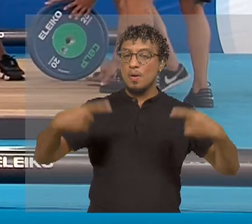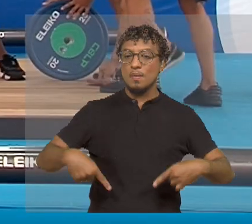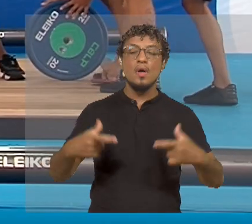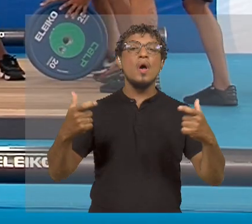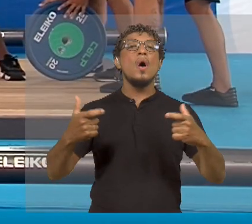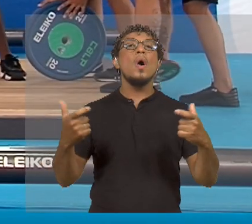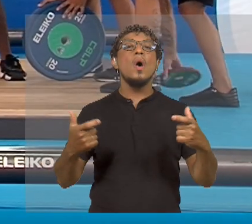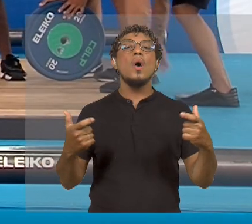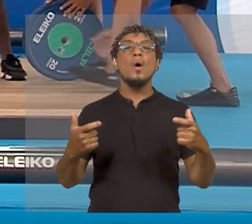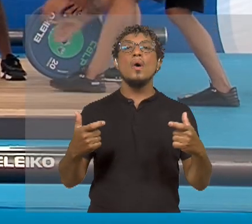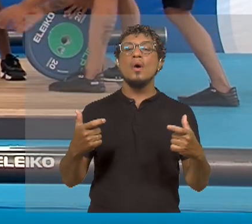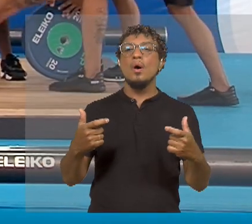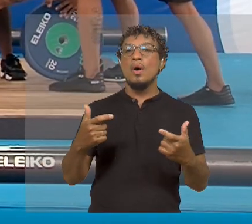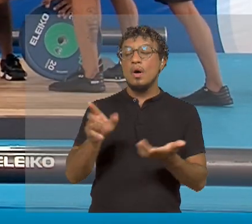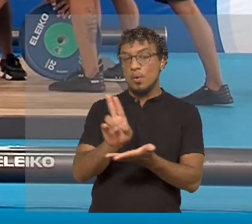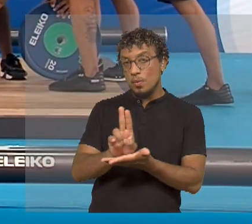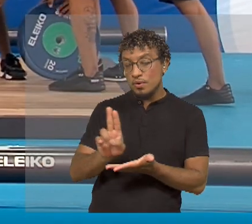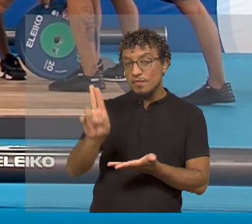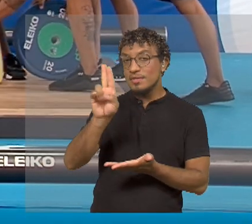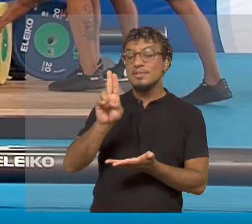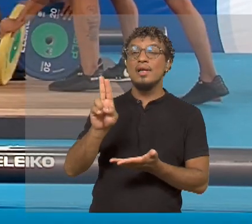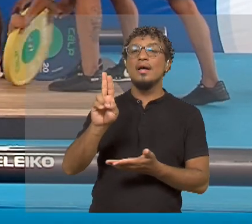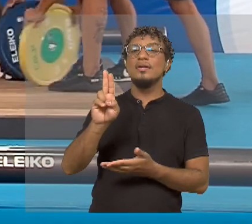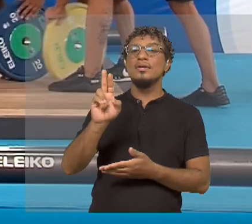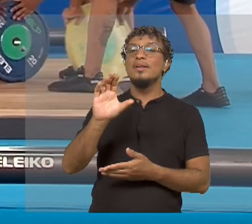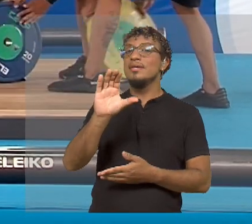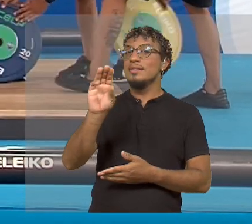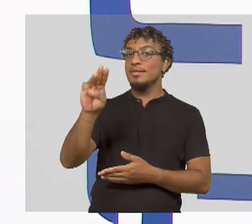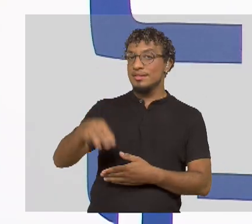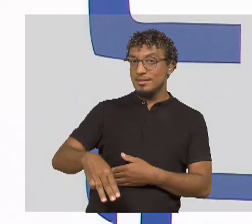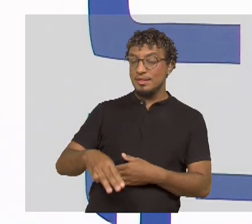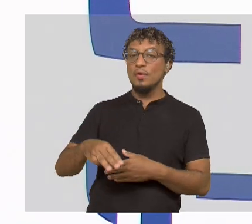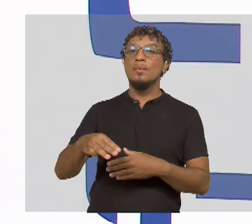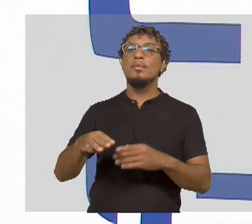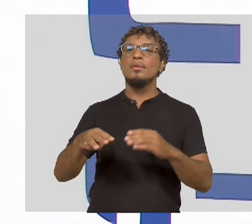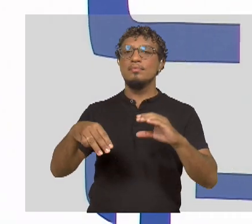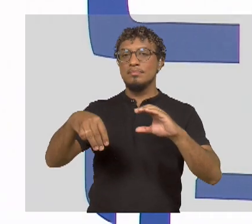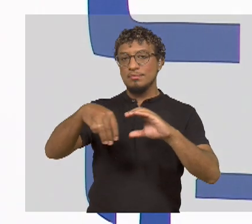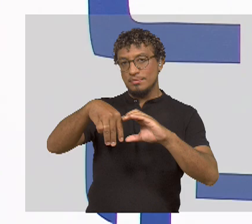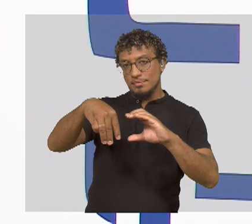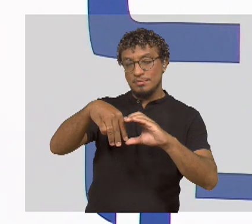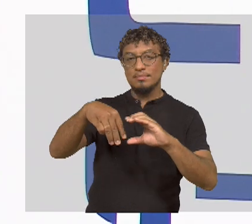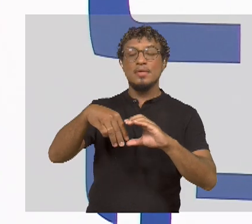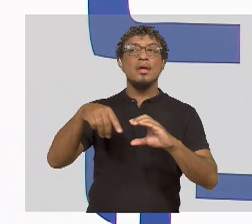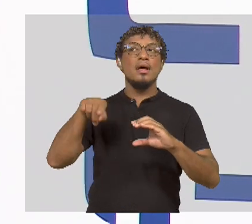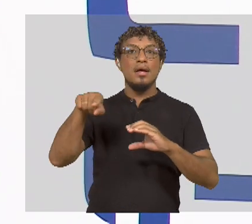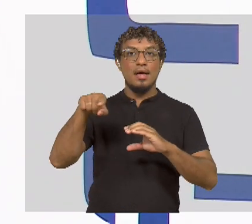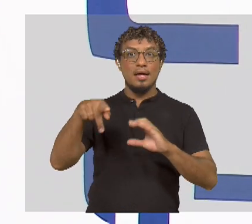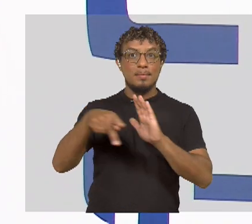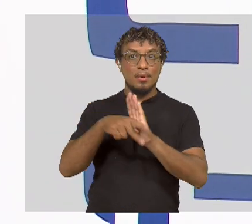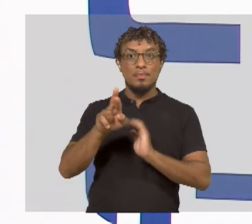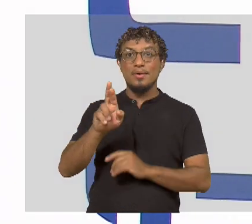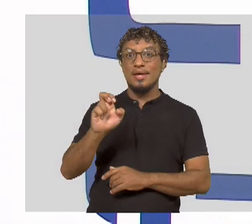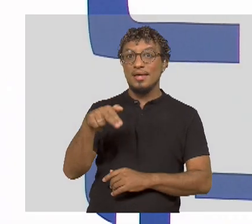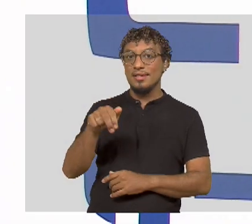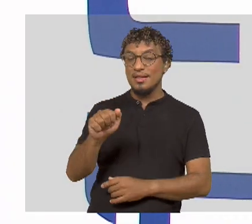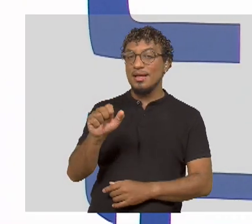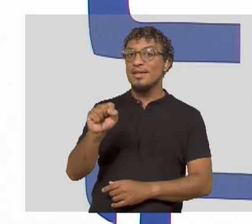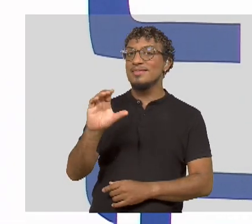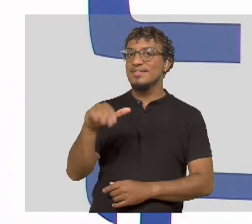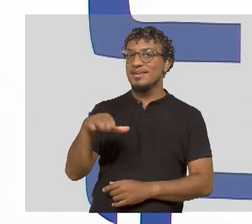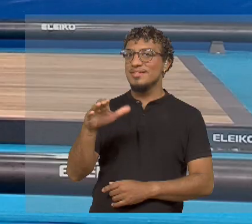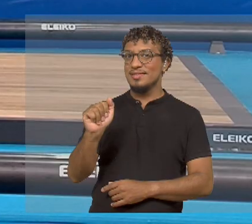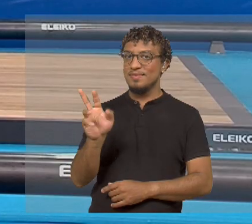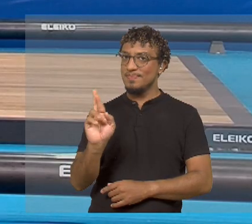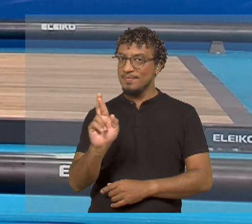no campus da Universidade Selma, no Renascença. E por aqui estão participando 127 atletas de diversas partes do